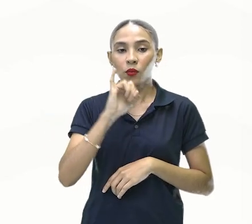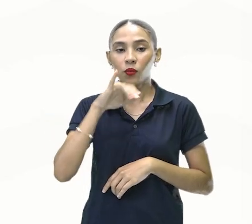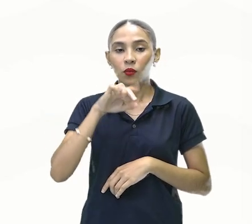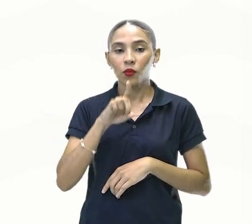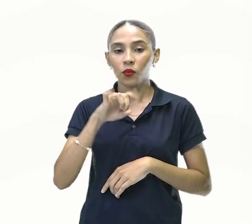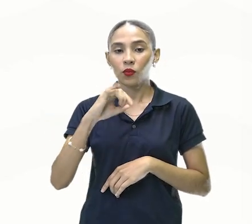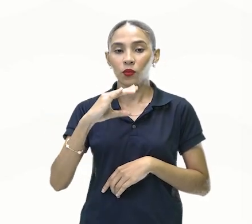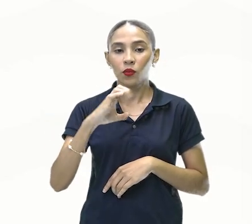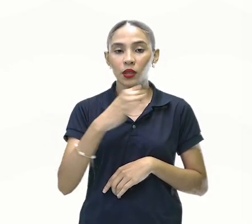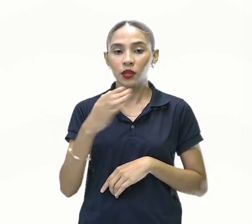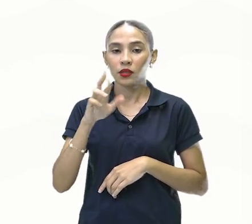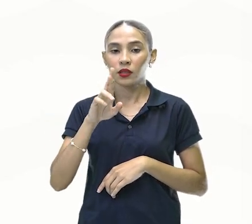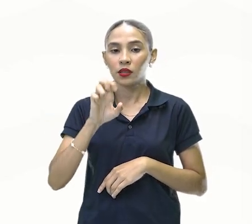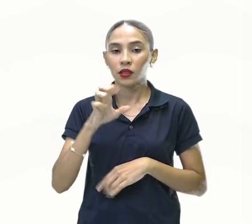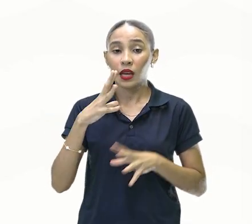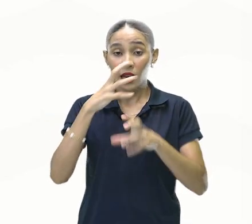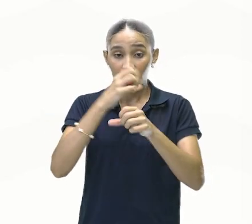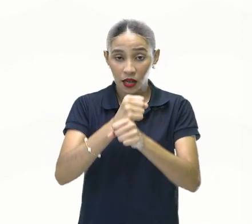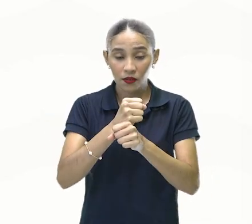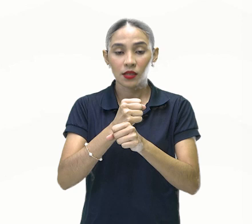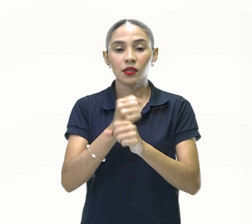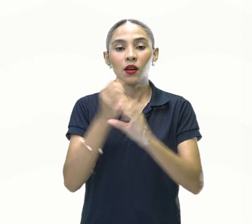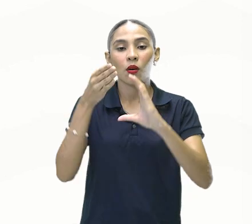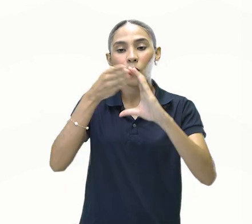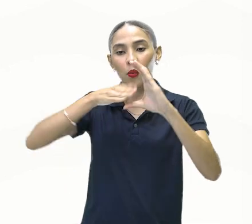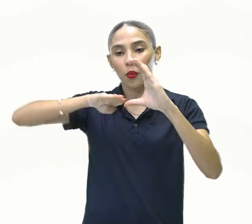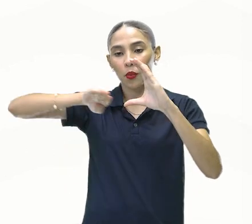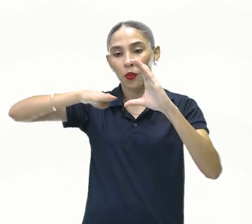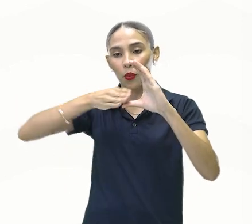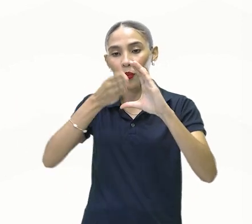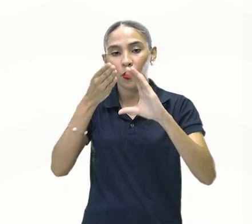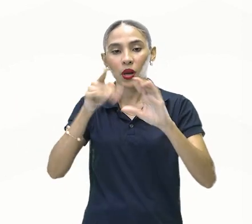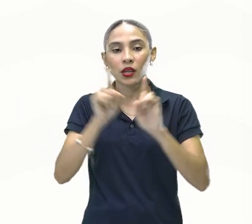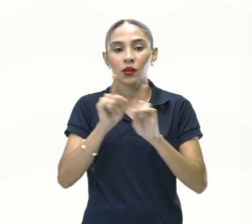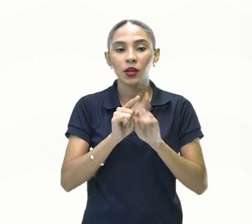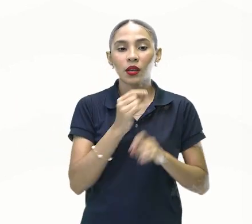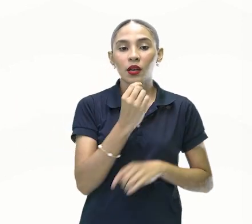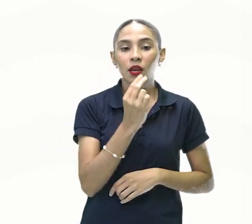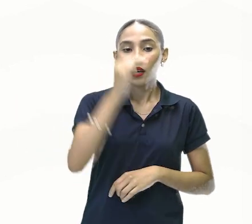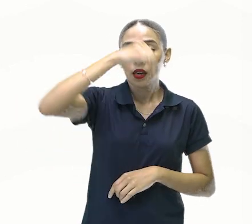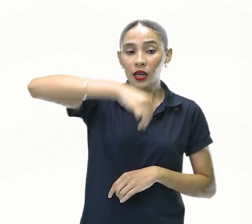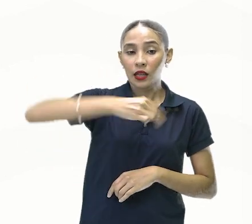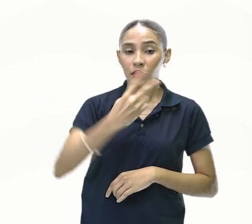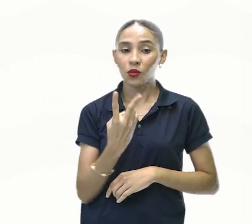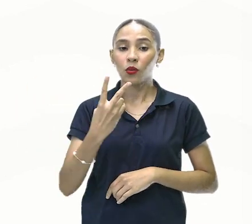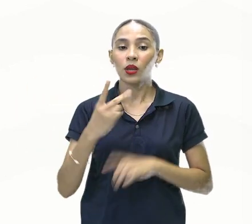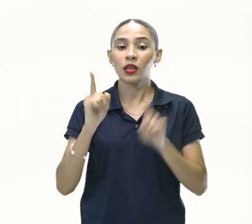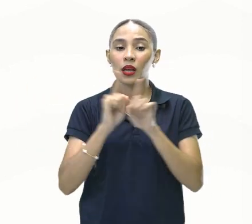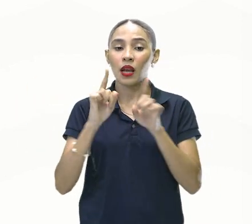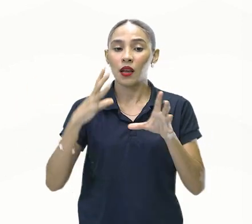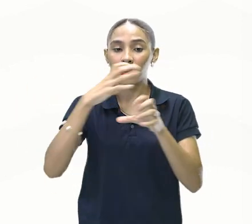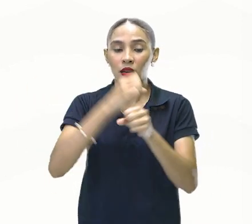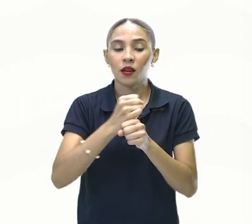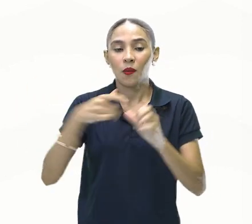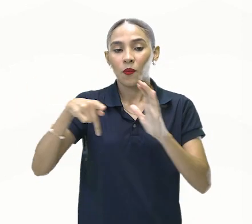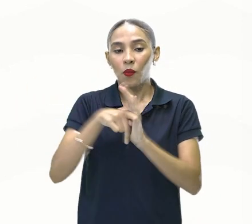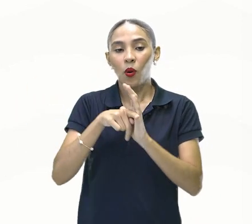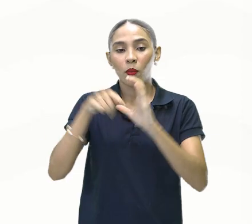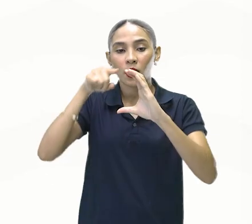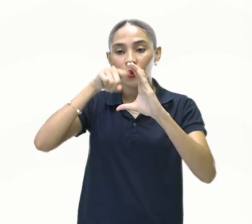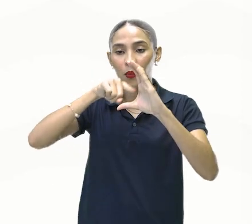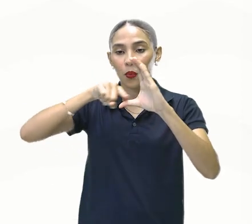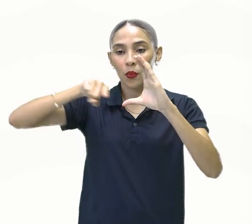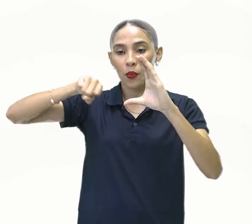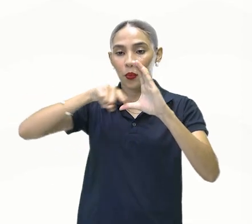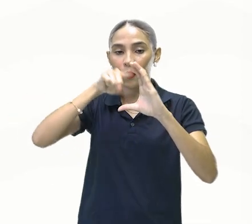N1 é o índice de refração do meio onde a lente está inserida, e N2 é o índice de refração da própria lente,